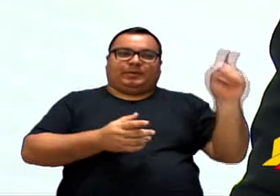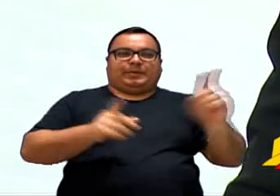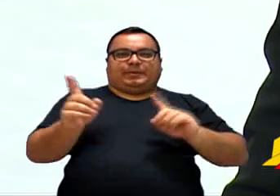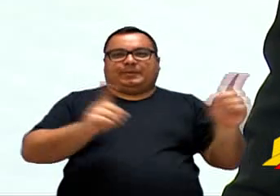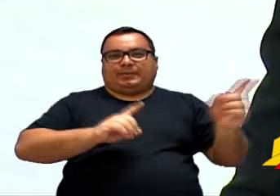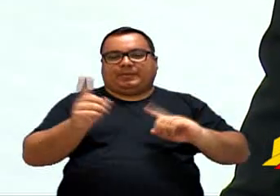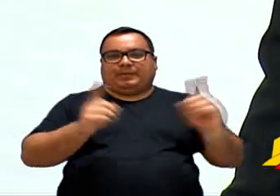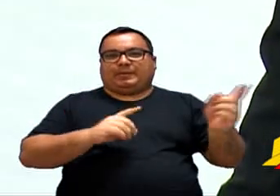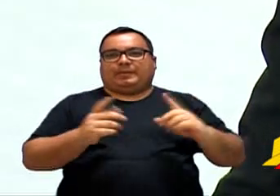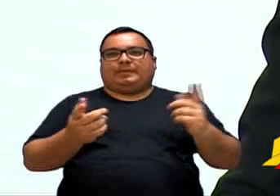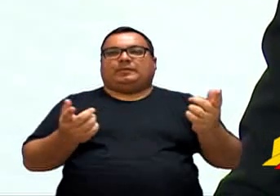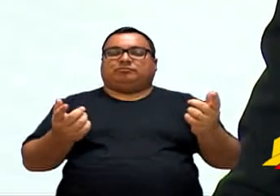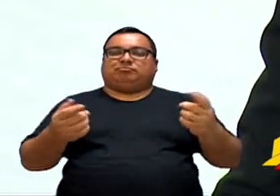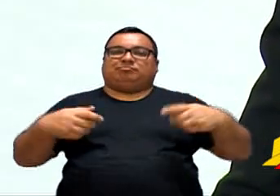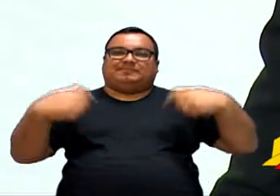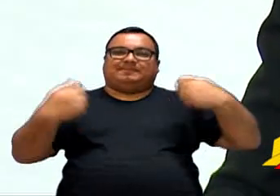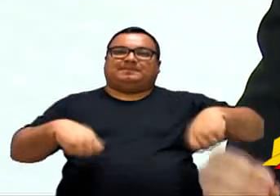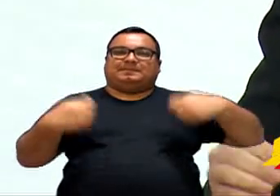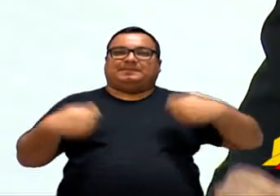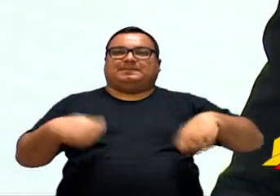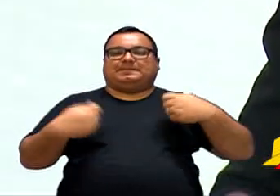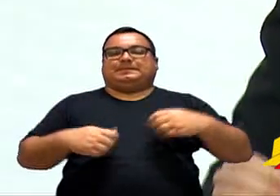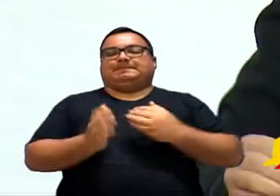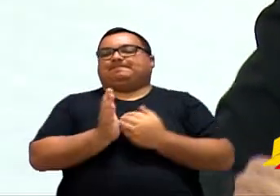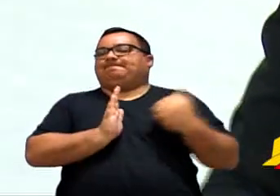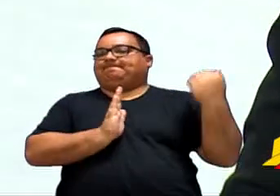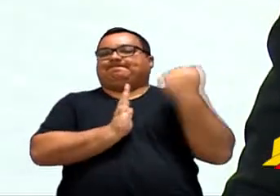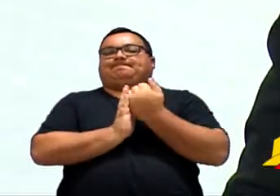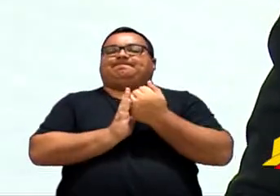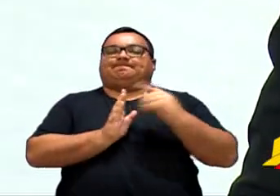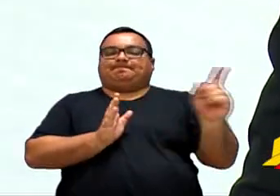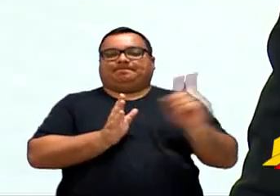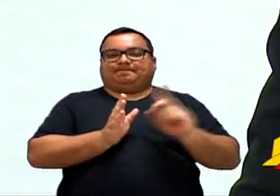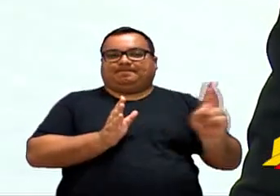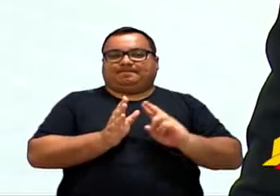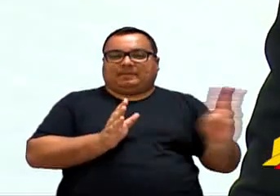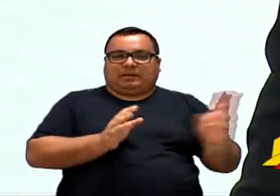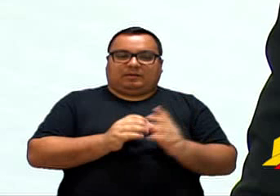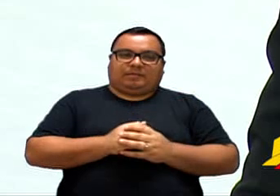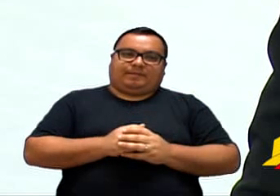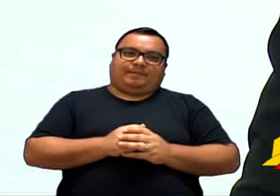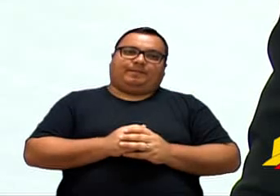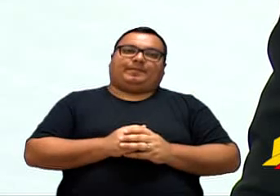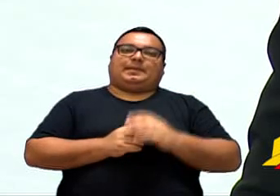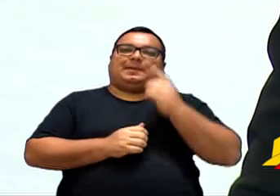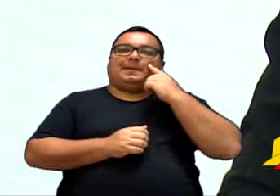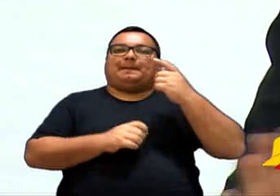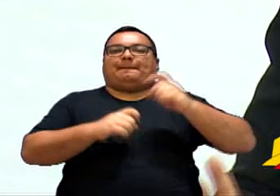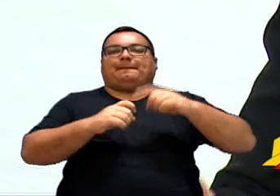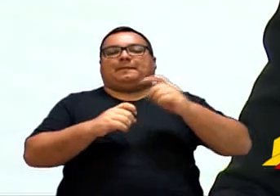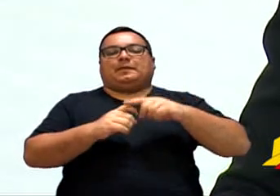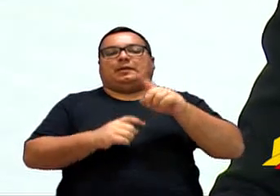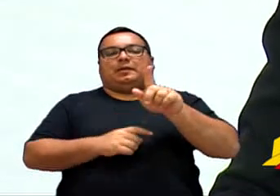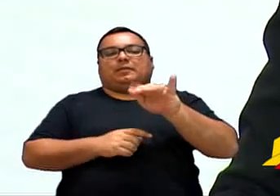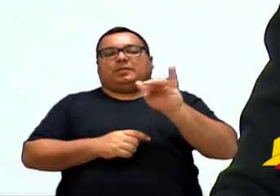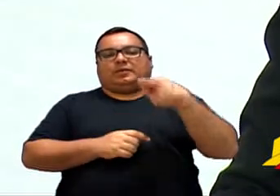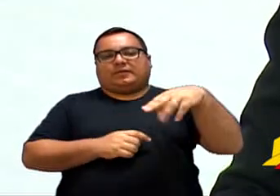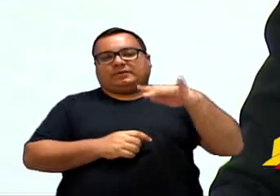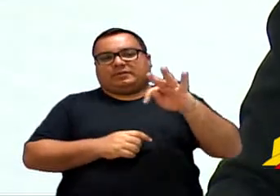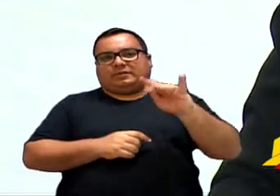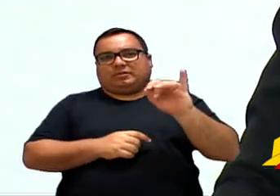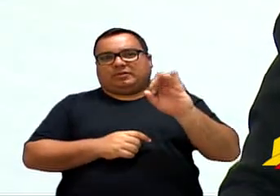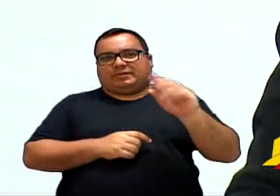Nós temos 33 UBSs, apenas 31 médicos ginecologistas na rede. Absurda a